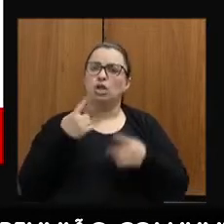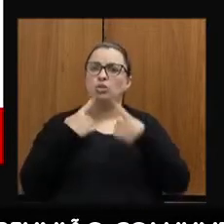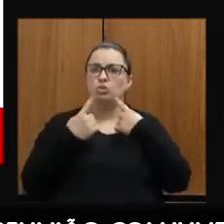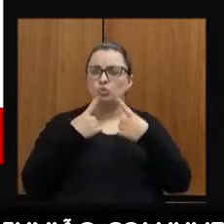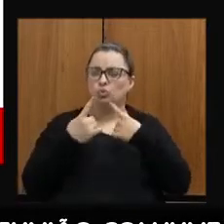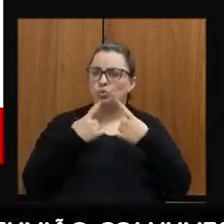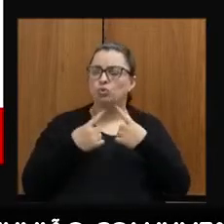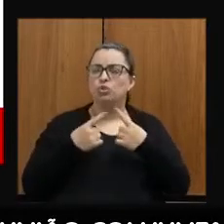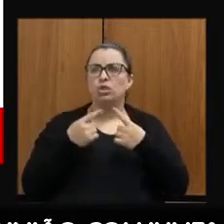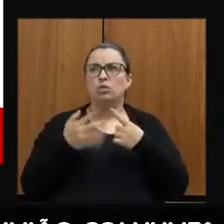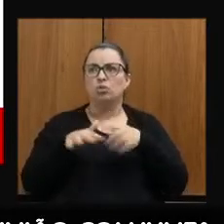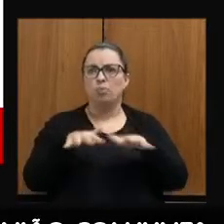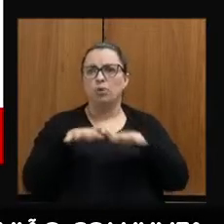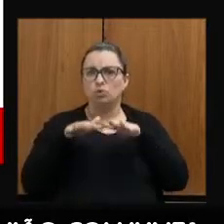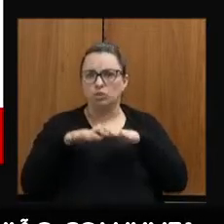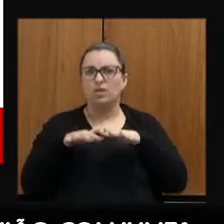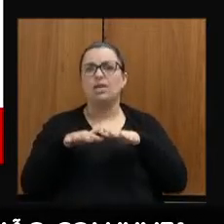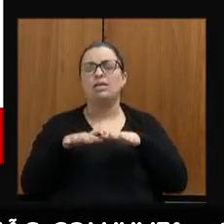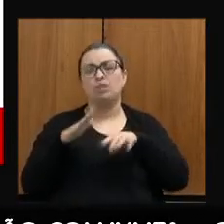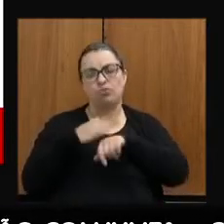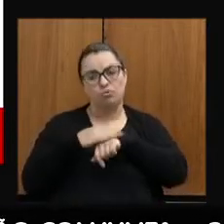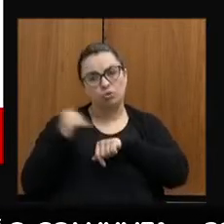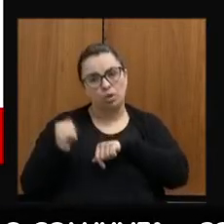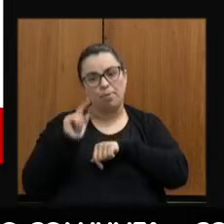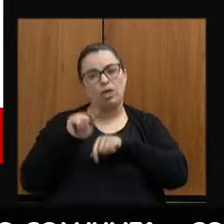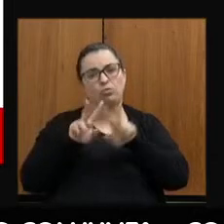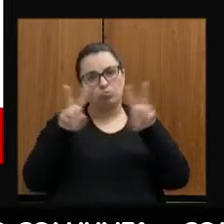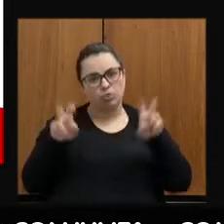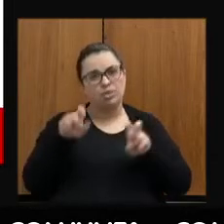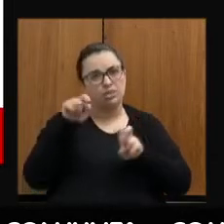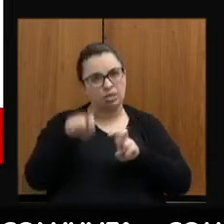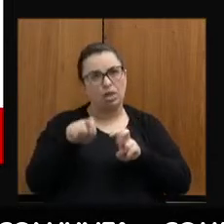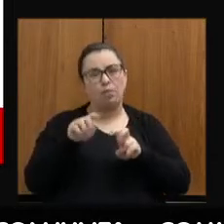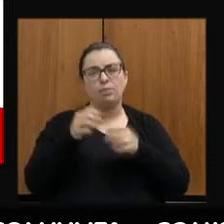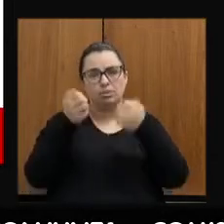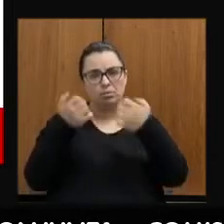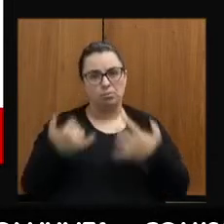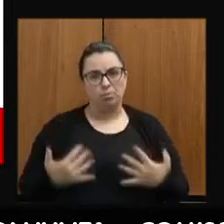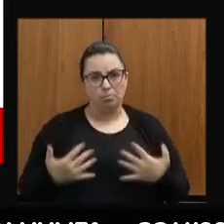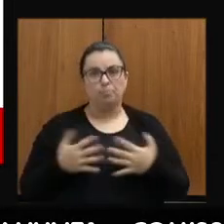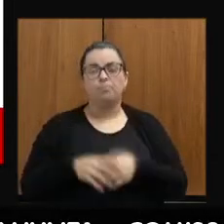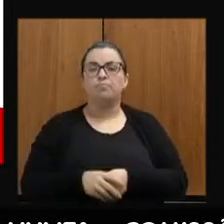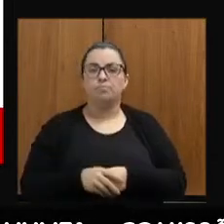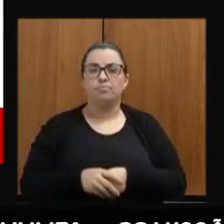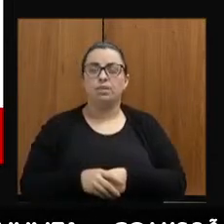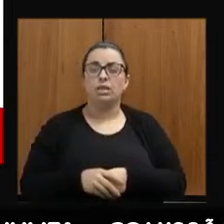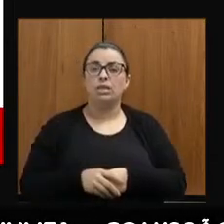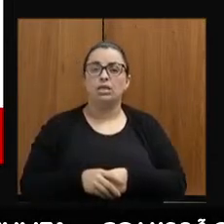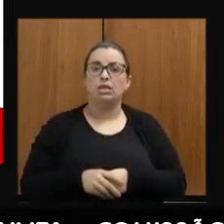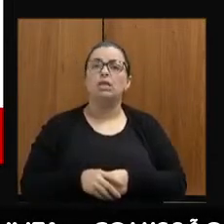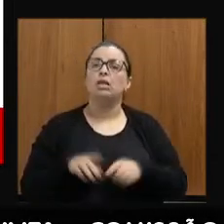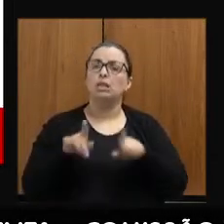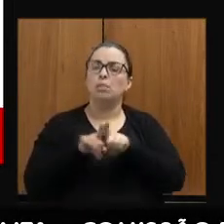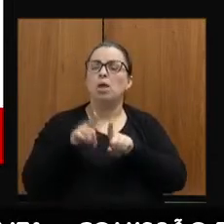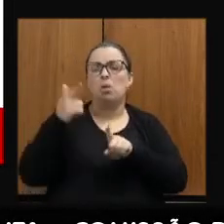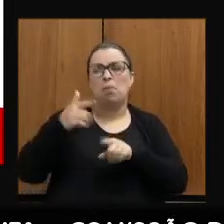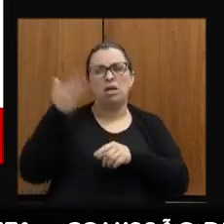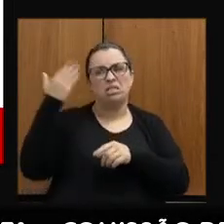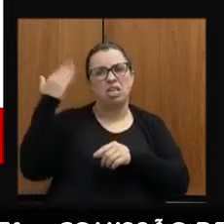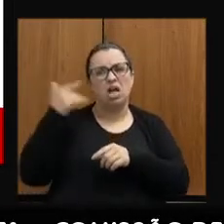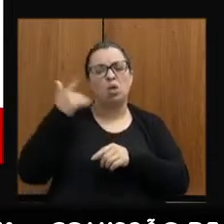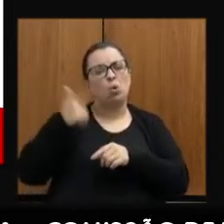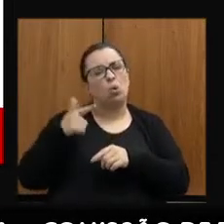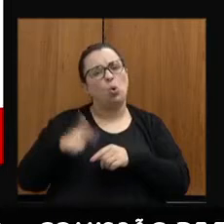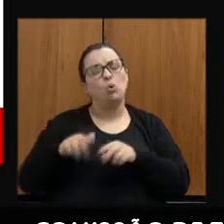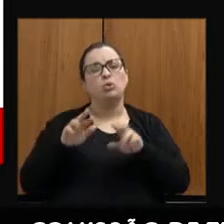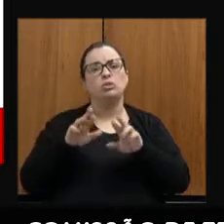uma numa audiência que foi convocada especificamente para isso né e em outras oportunidades também com alguns dos